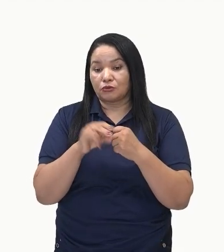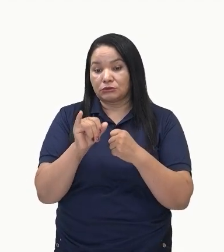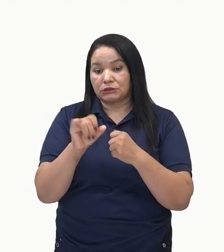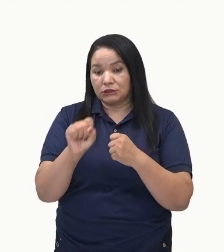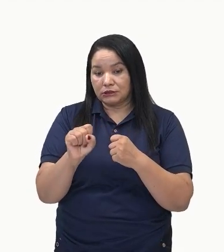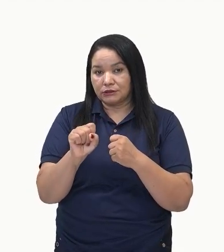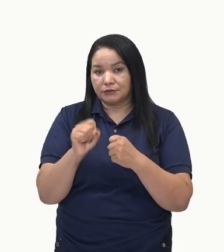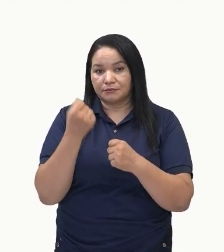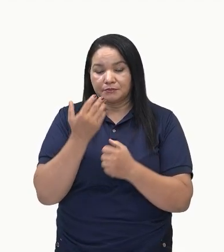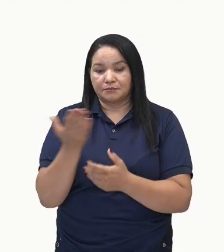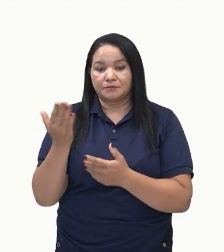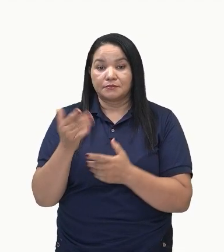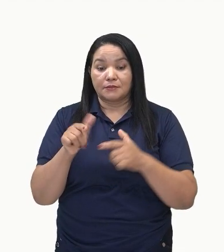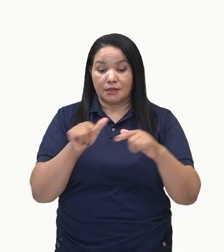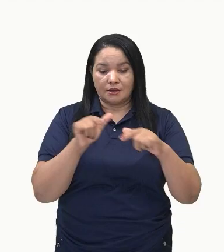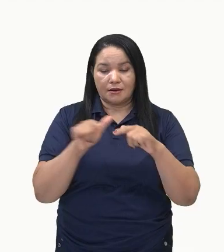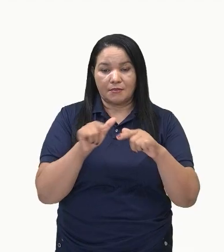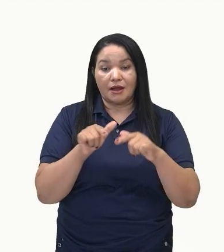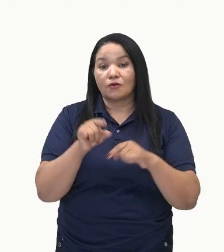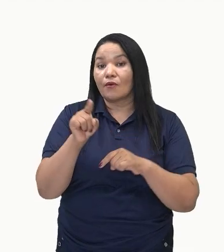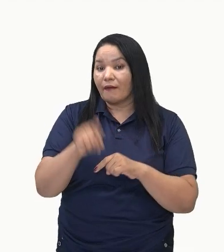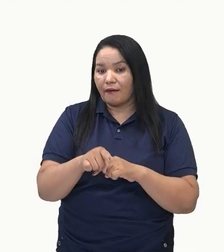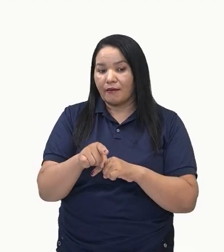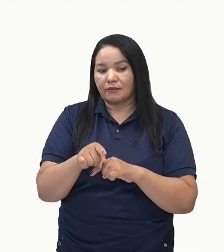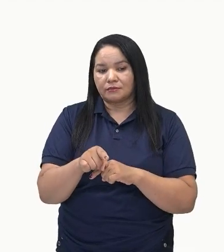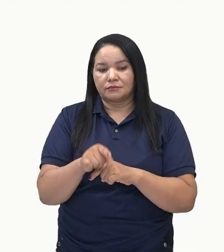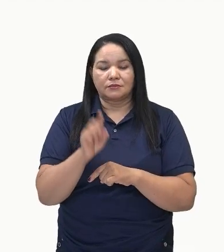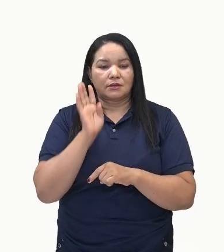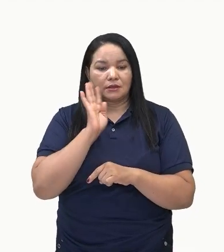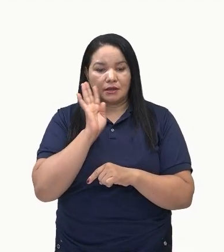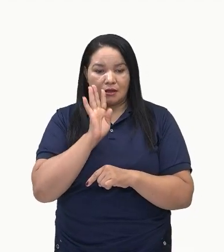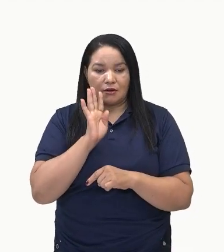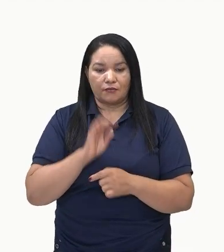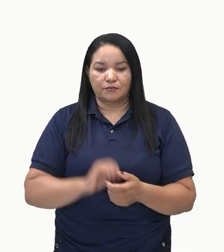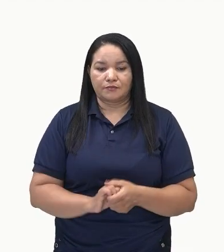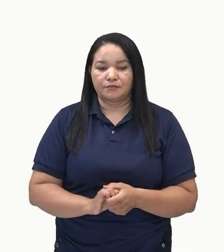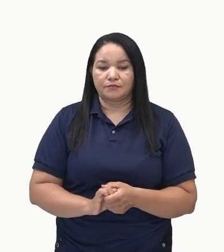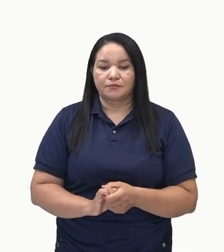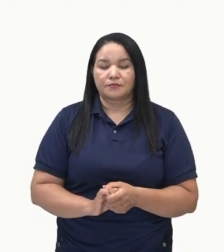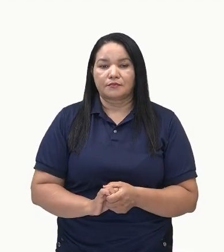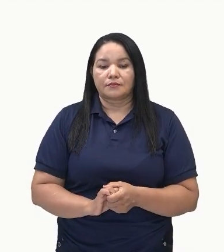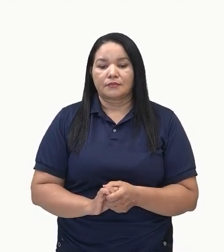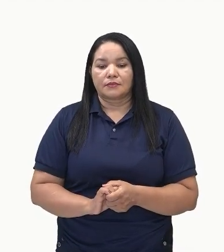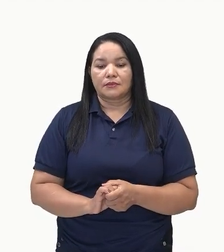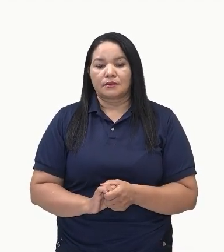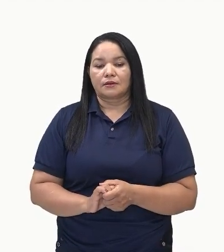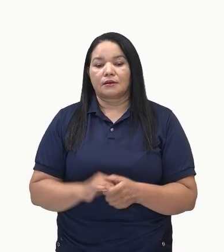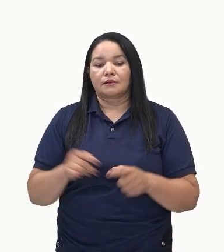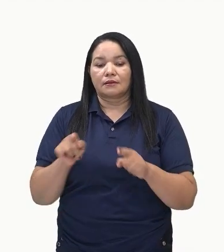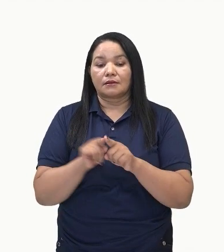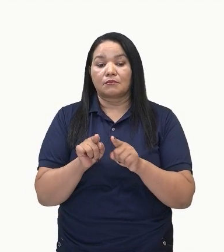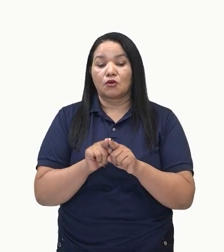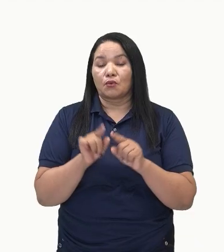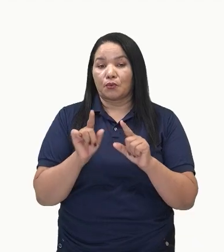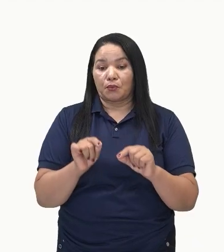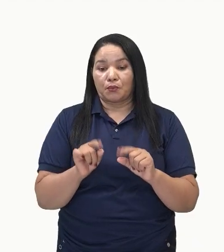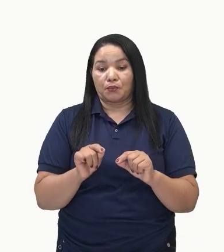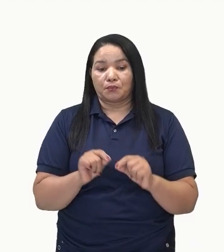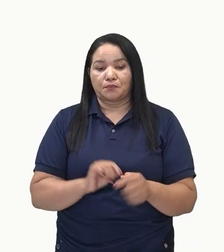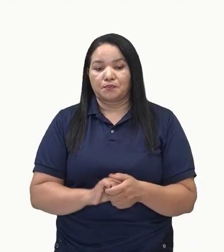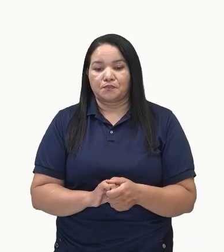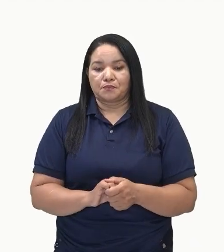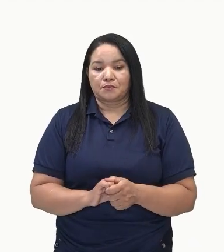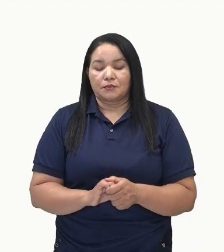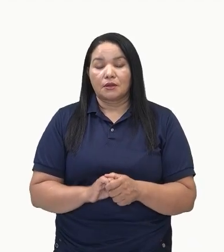Cool, esse trabalho é legal. These designers create virtual worlds for games, education and work.